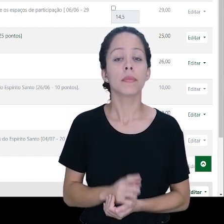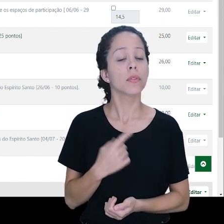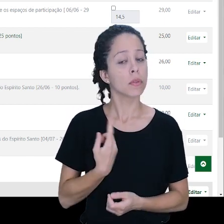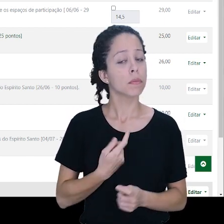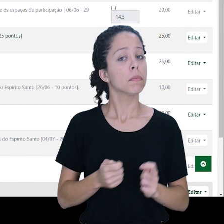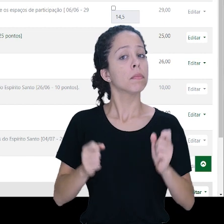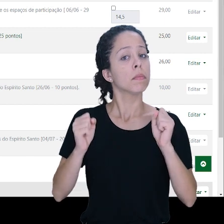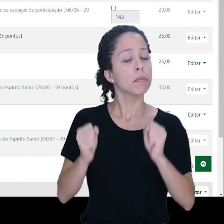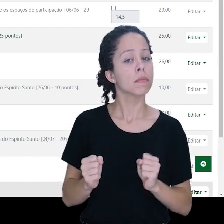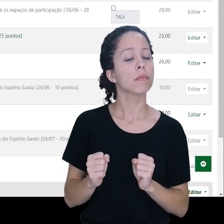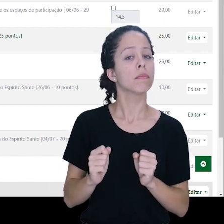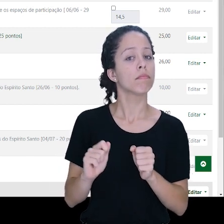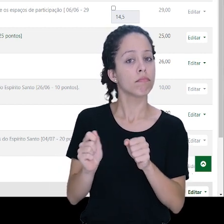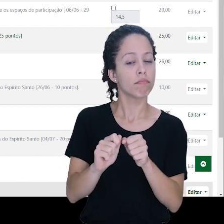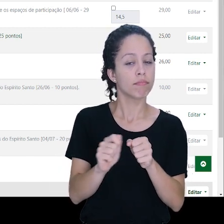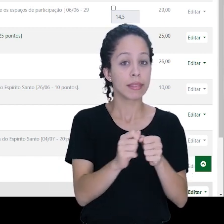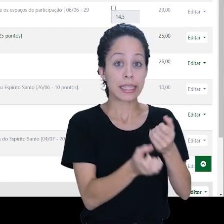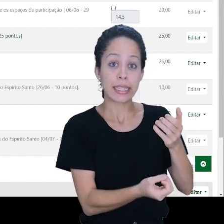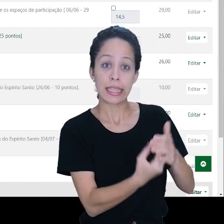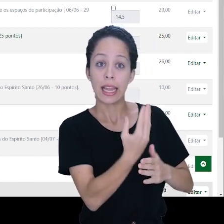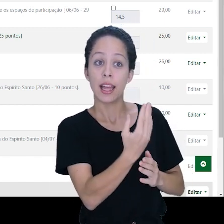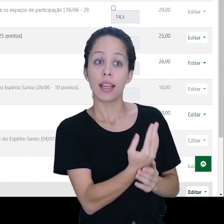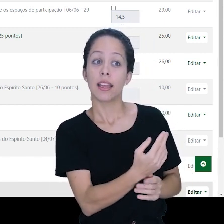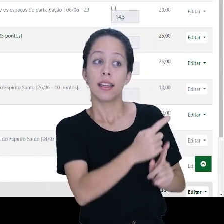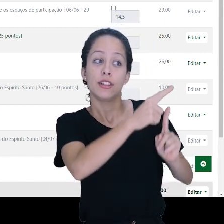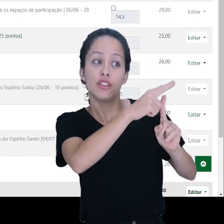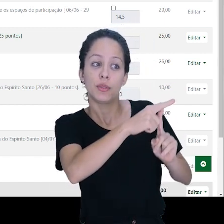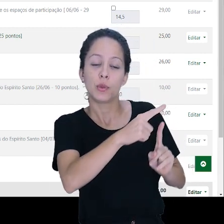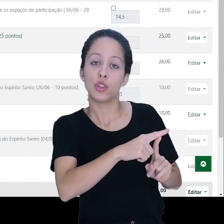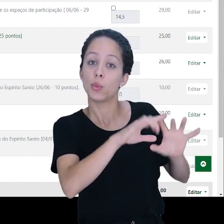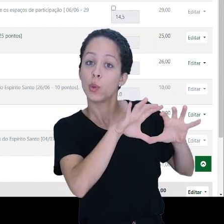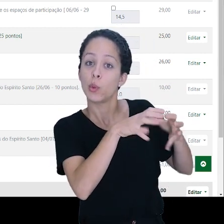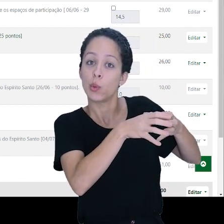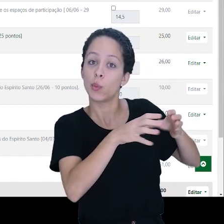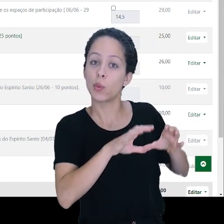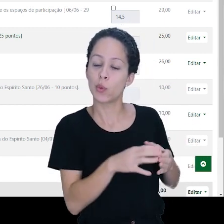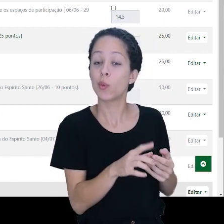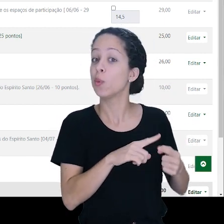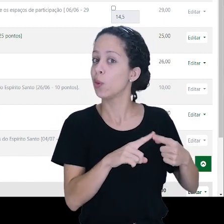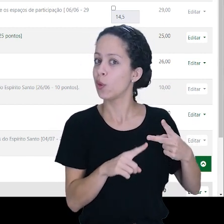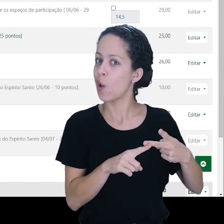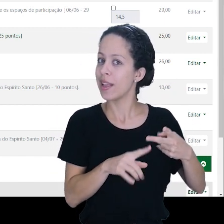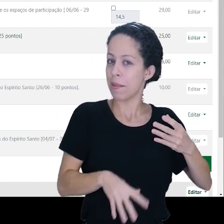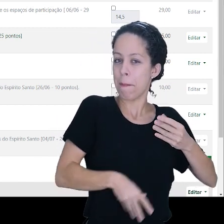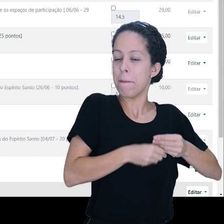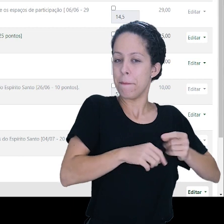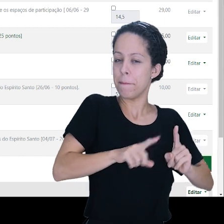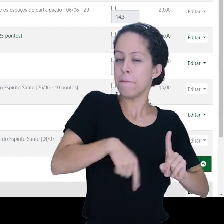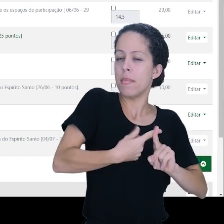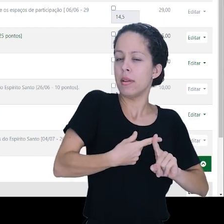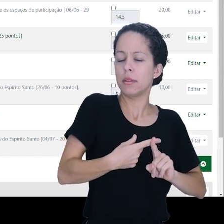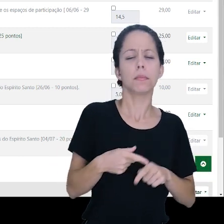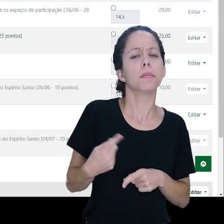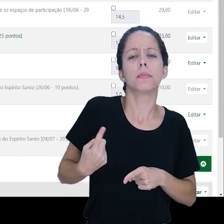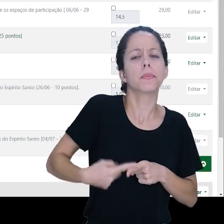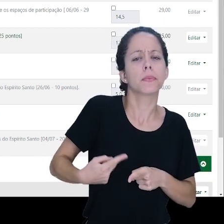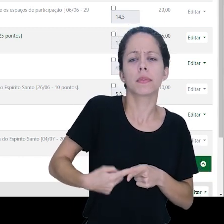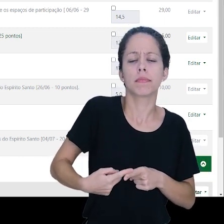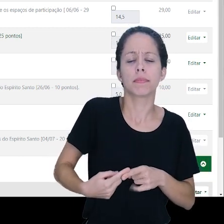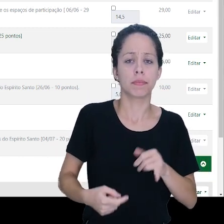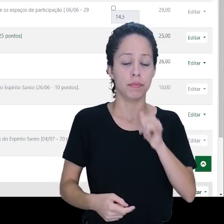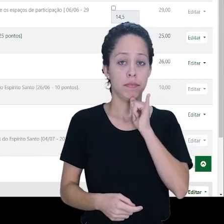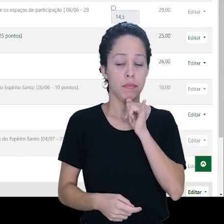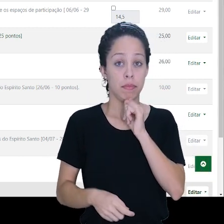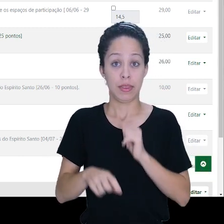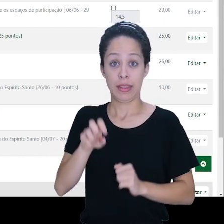criar mais duas categorias pensar né e mais duas categorizações por quê Porque se o aluno aqui na atividade